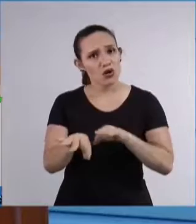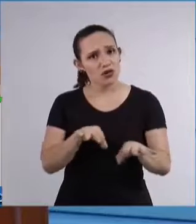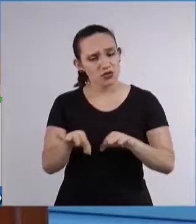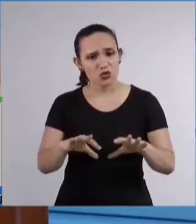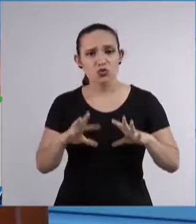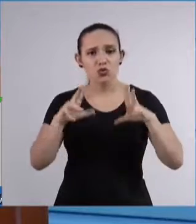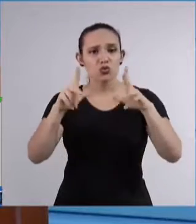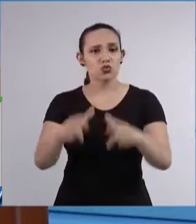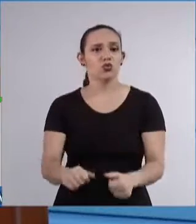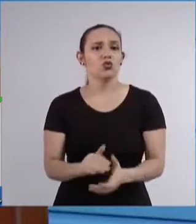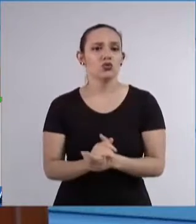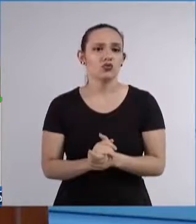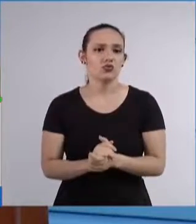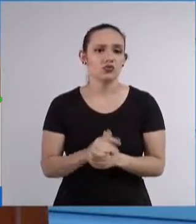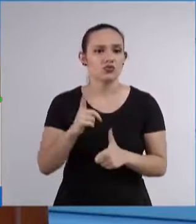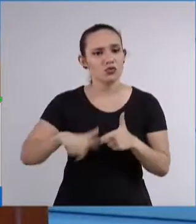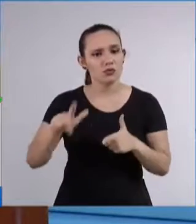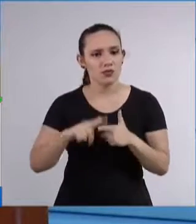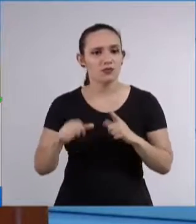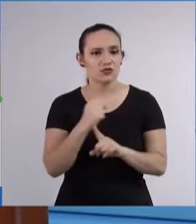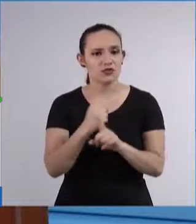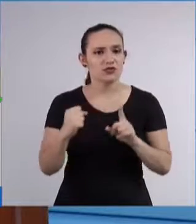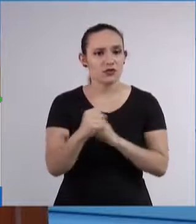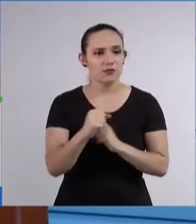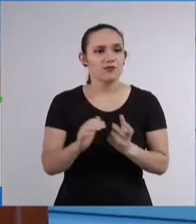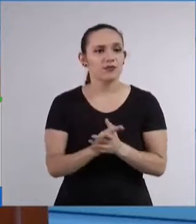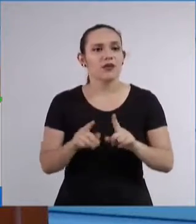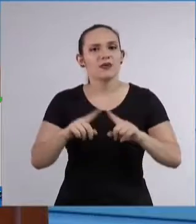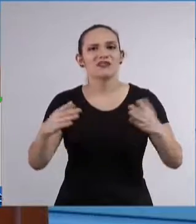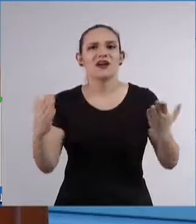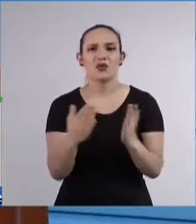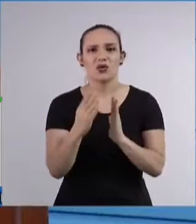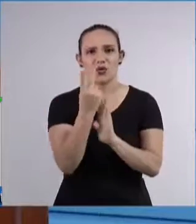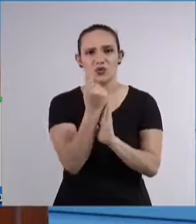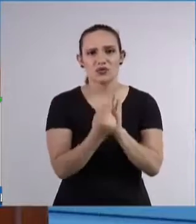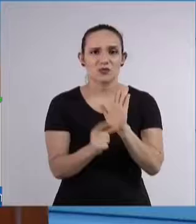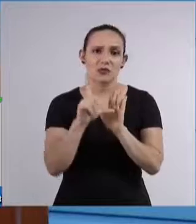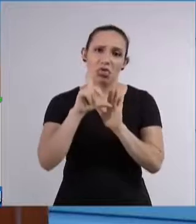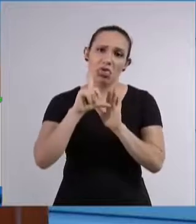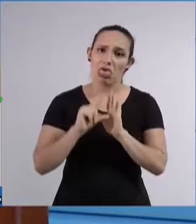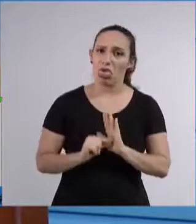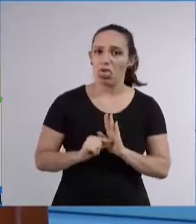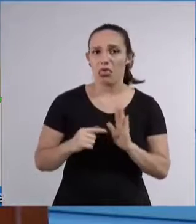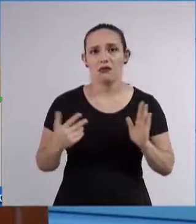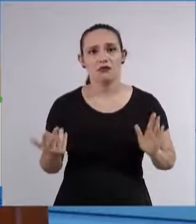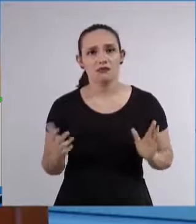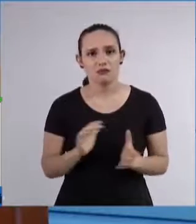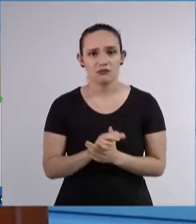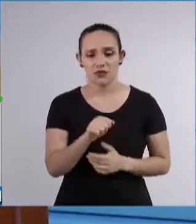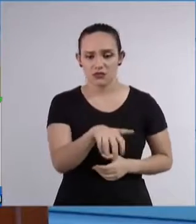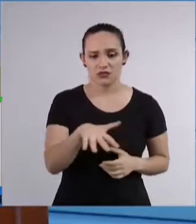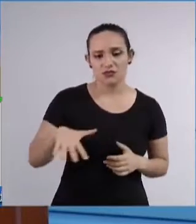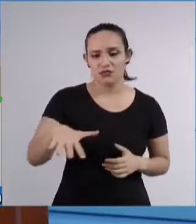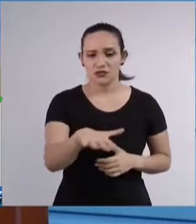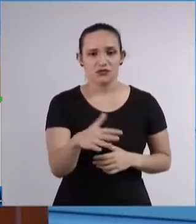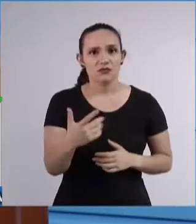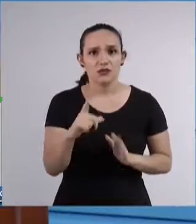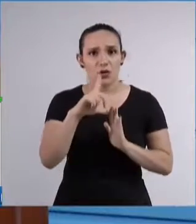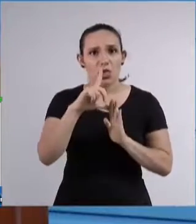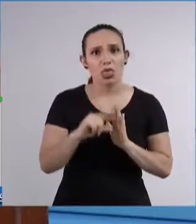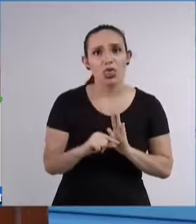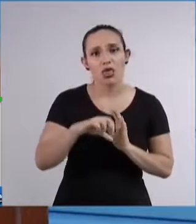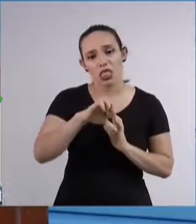sociais. E aí a gente vê agora um corte orçamentário, deputado Pedro Kemp, na questão da assistência social, um corte